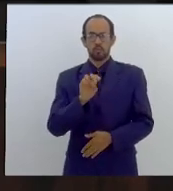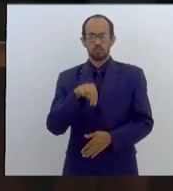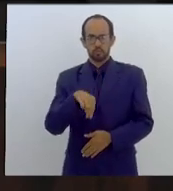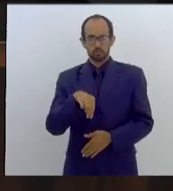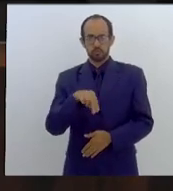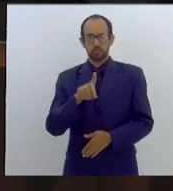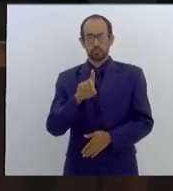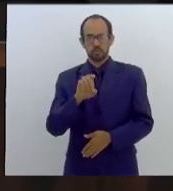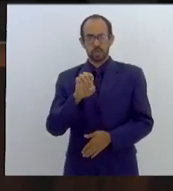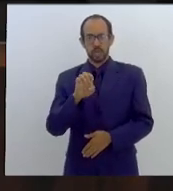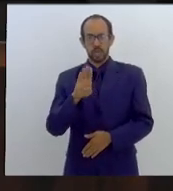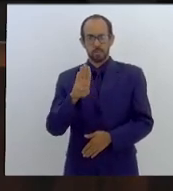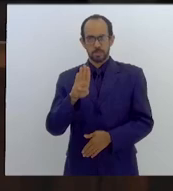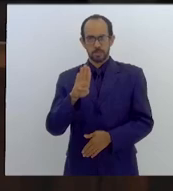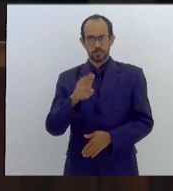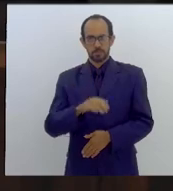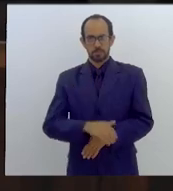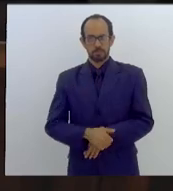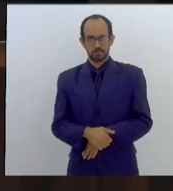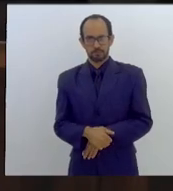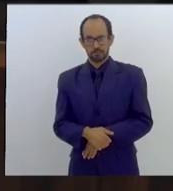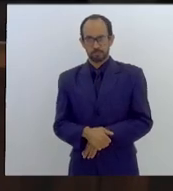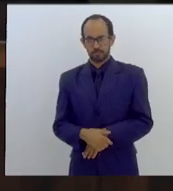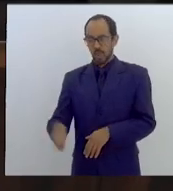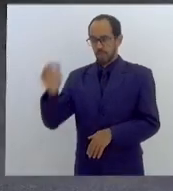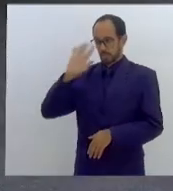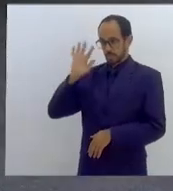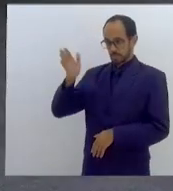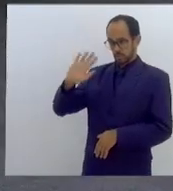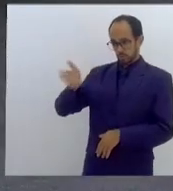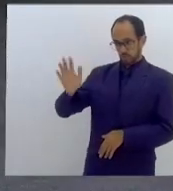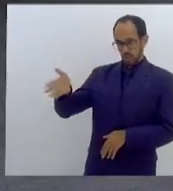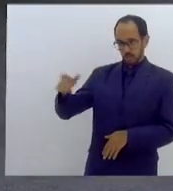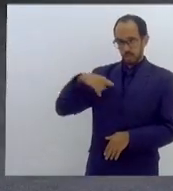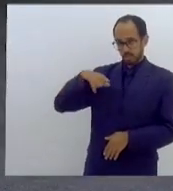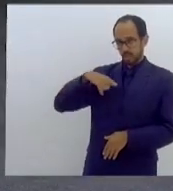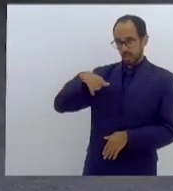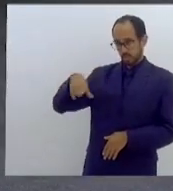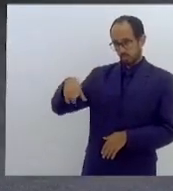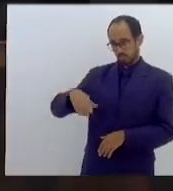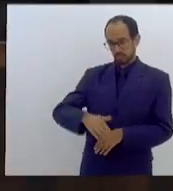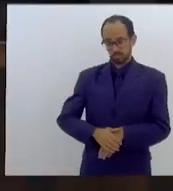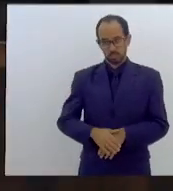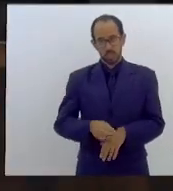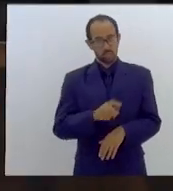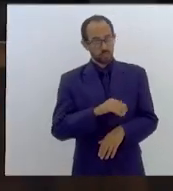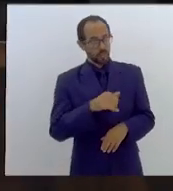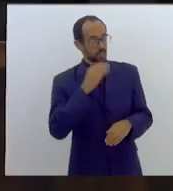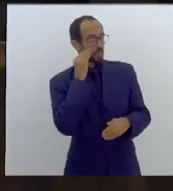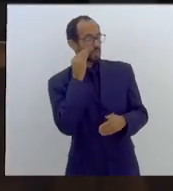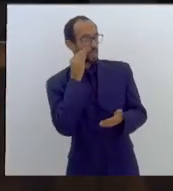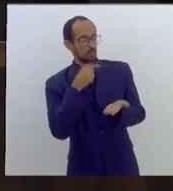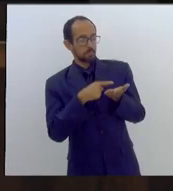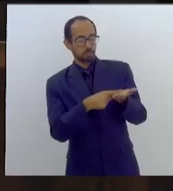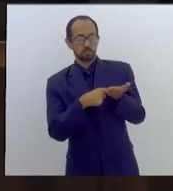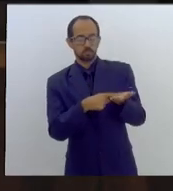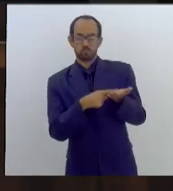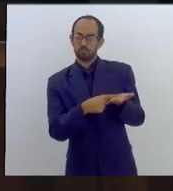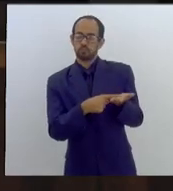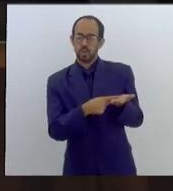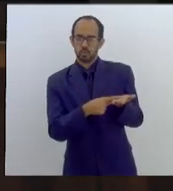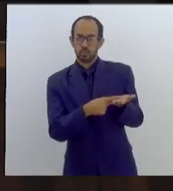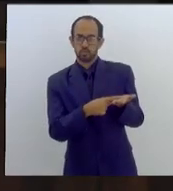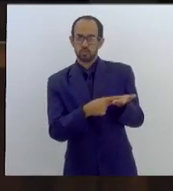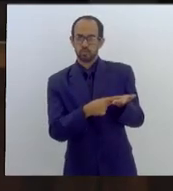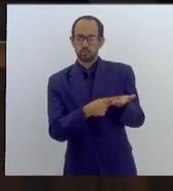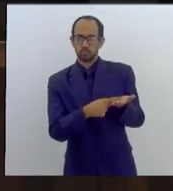A decisão nós temos. Então, tem a decisão. Então, nós vamos tentar mediar um acordo. A